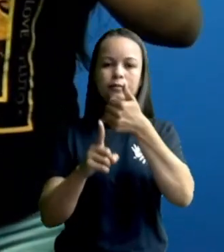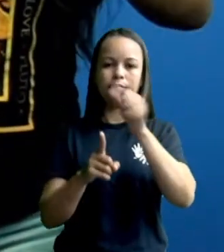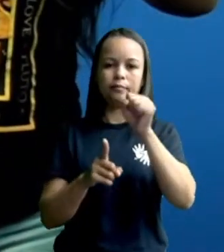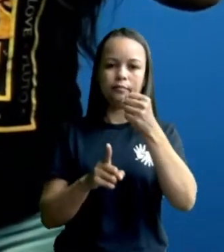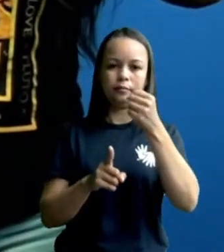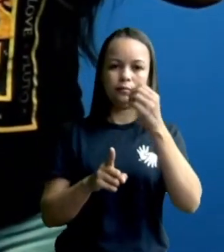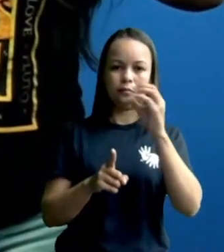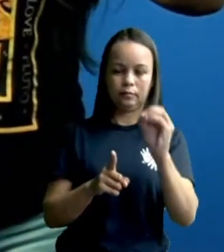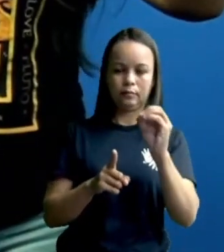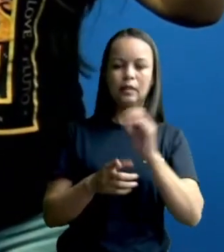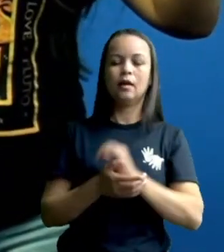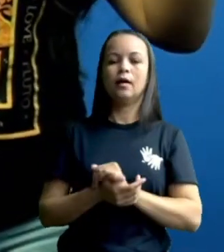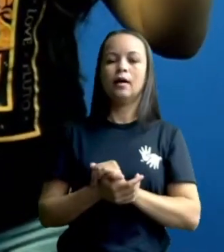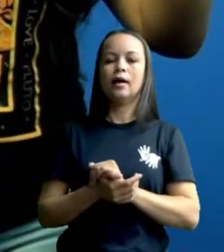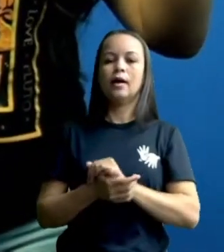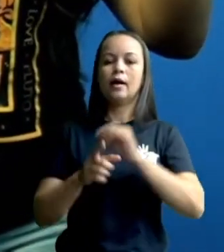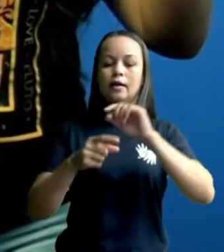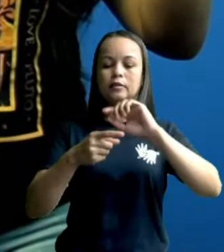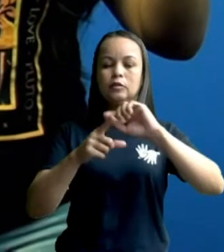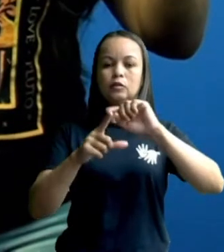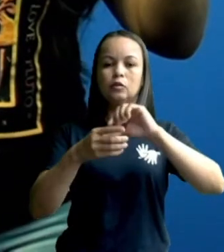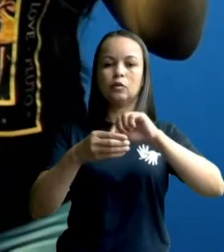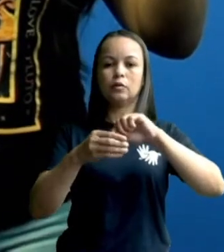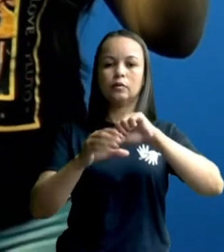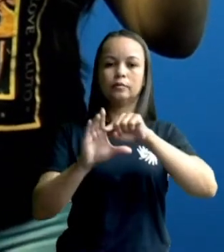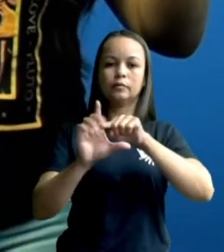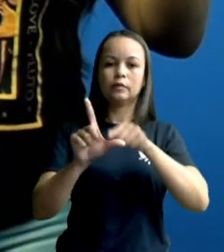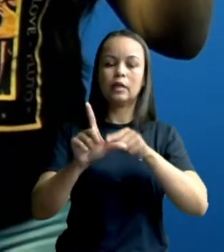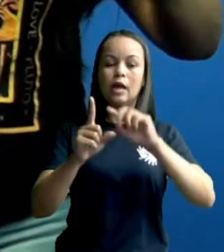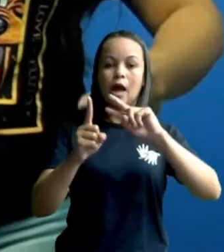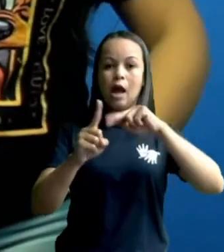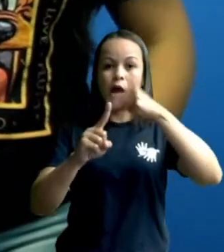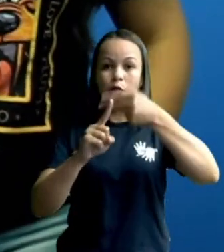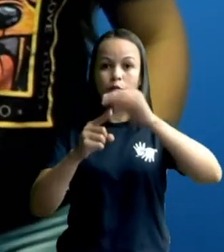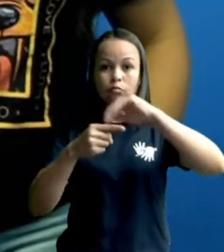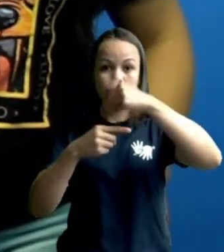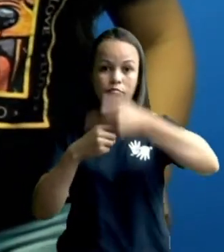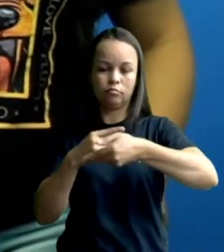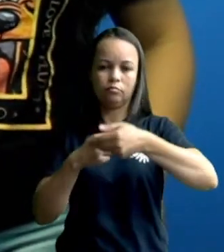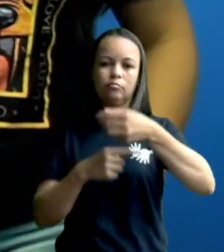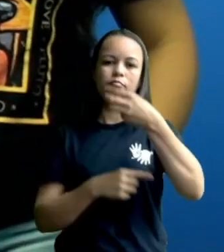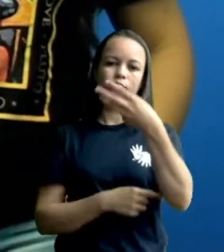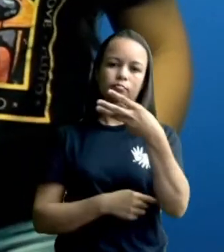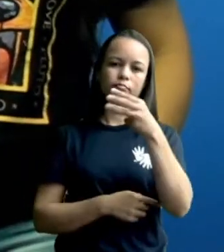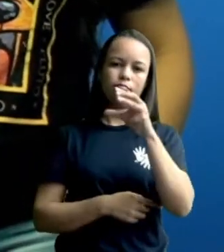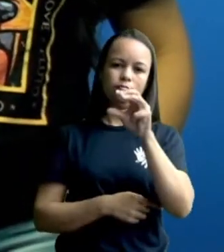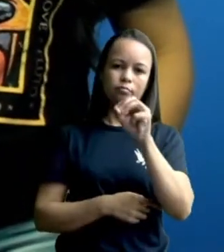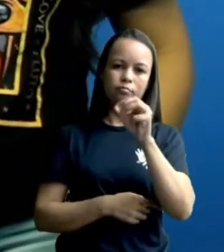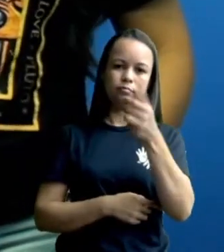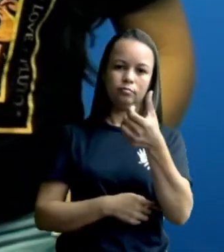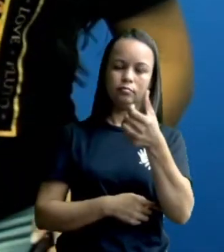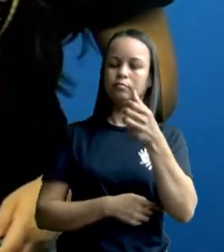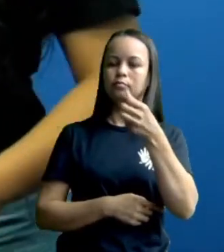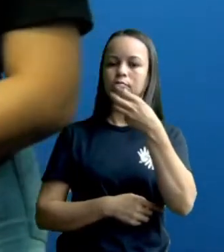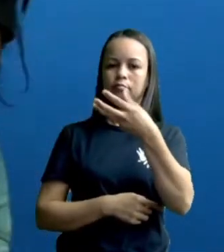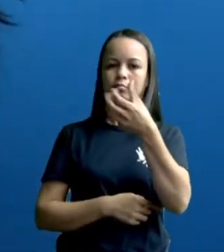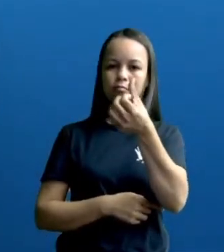180. A soma dos ângulos internos é o dobro, 360, certo?